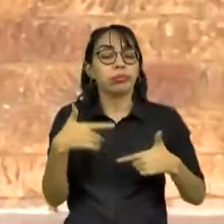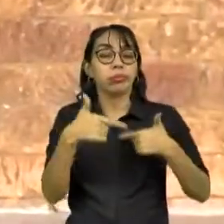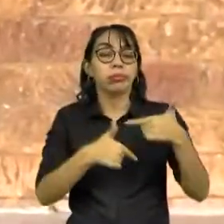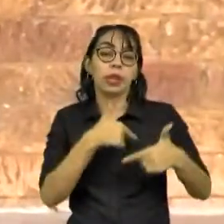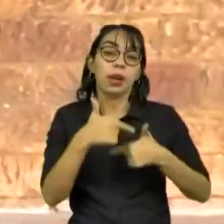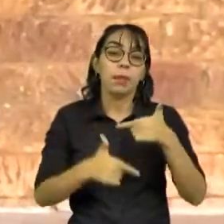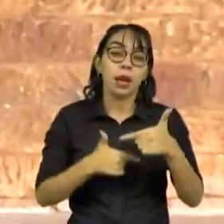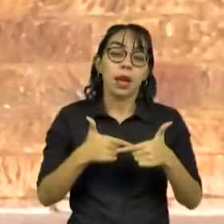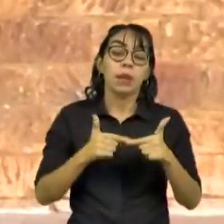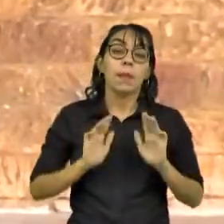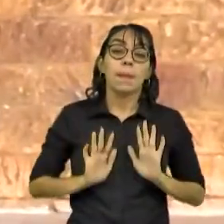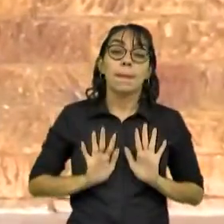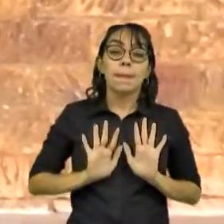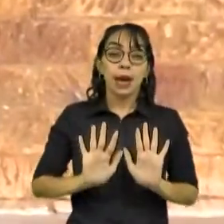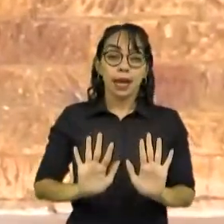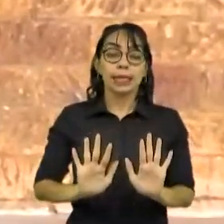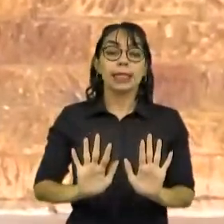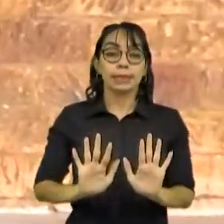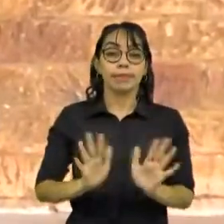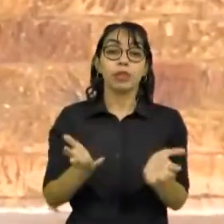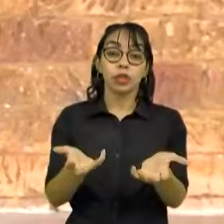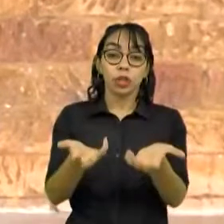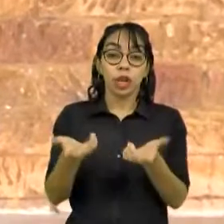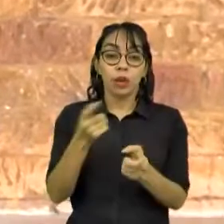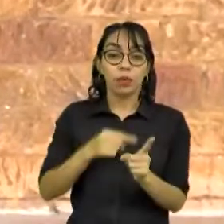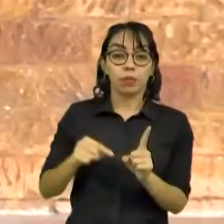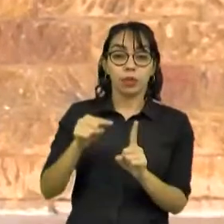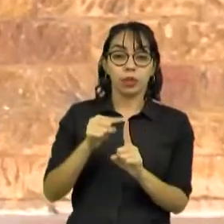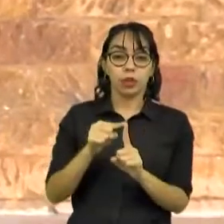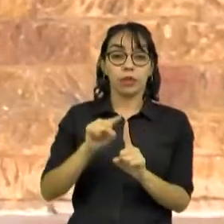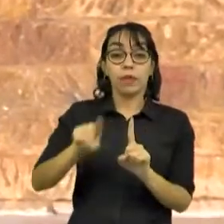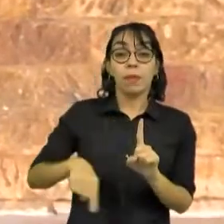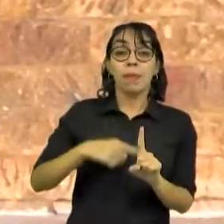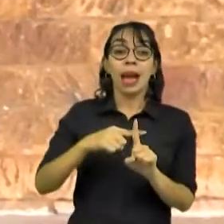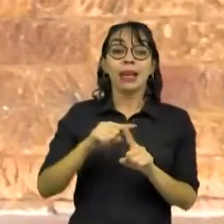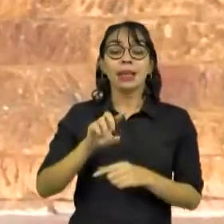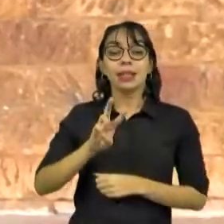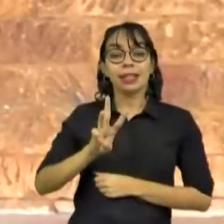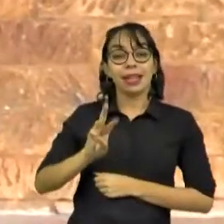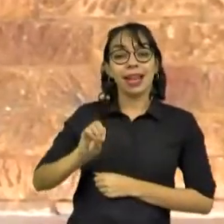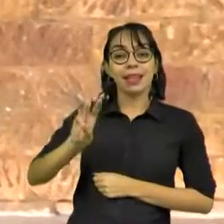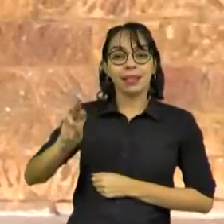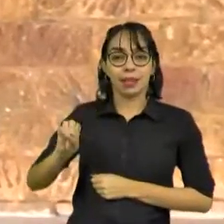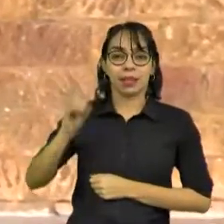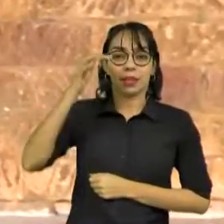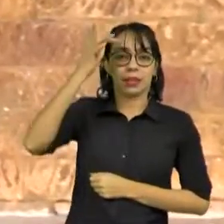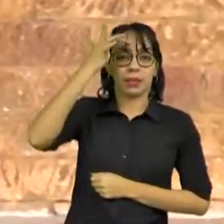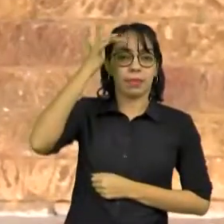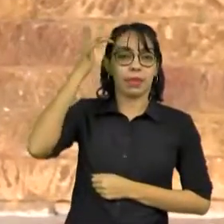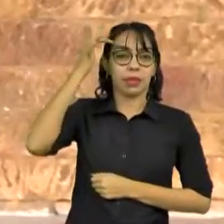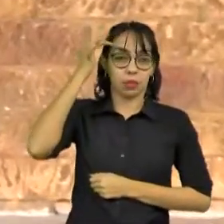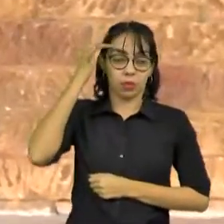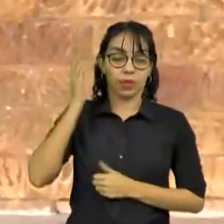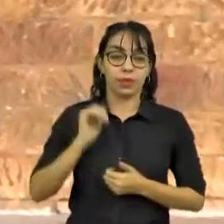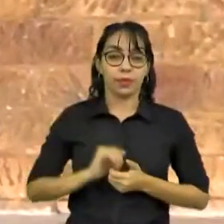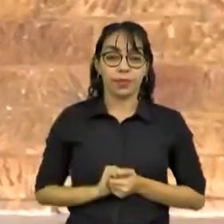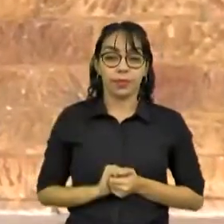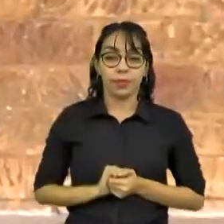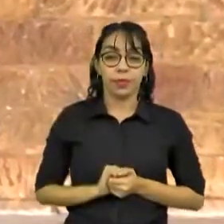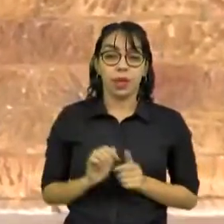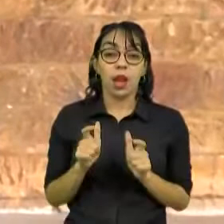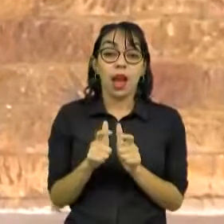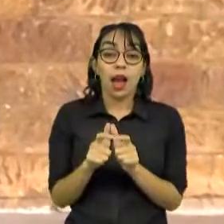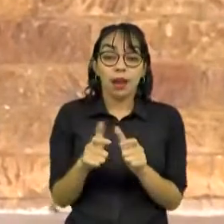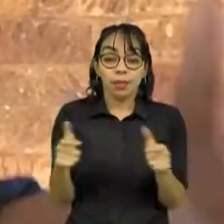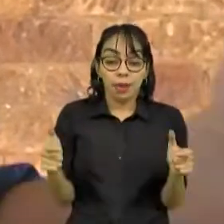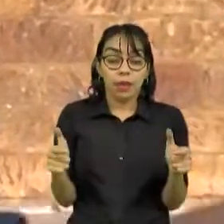disto, nós pretendemos contratar em torno de 300 pessoas. A maioria dessas contratações serão